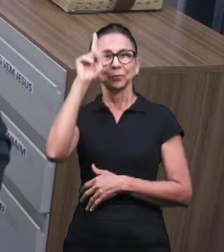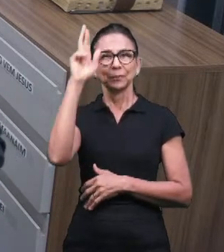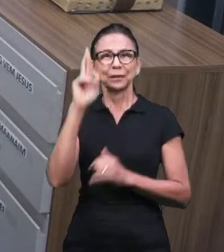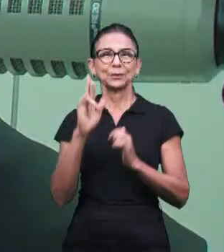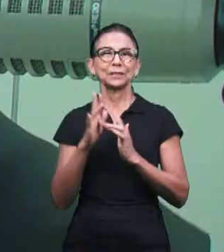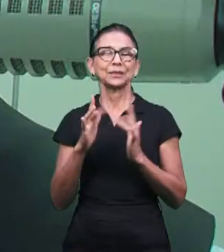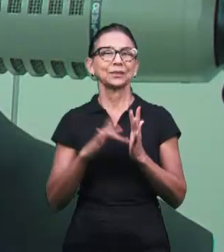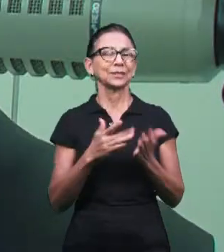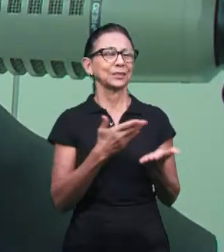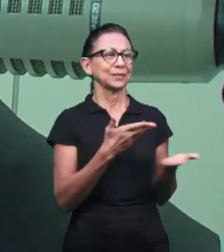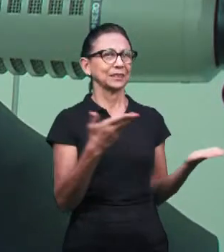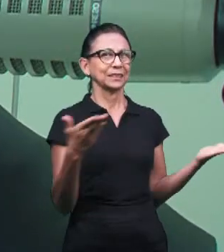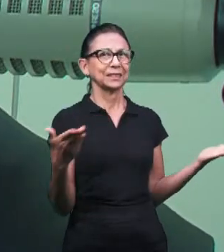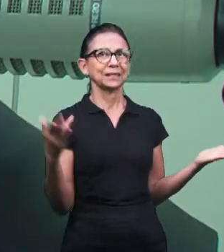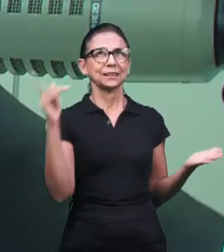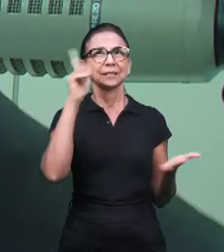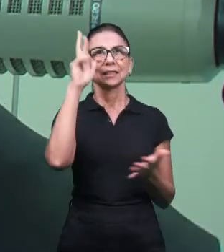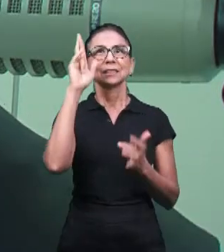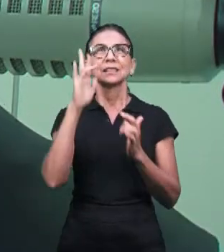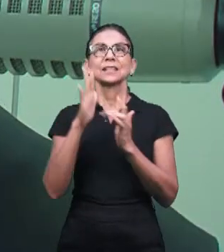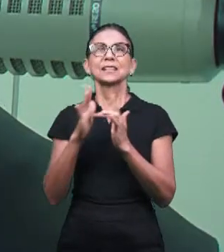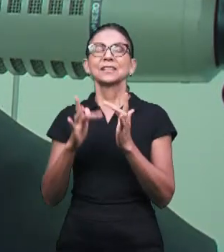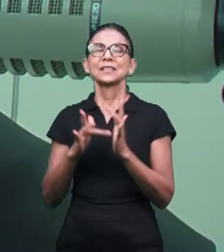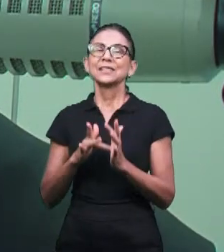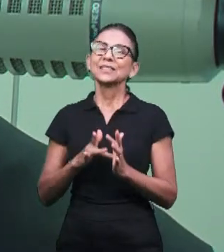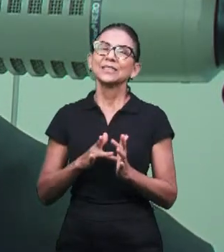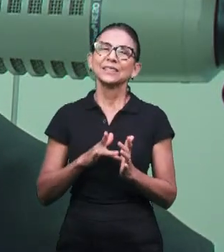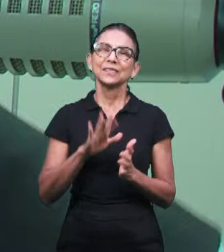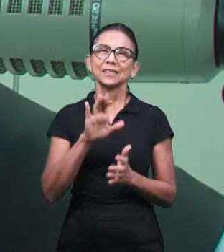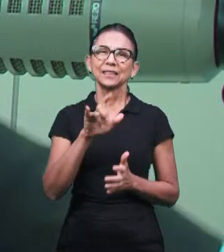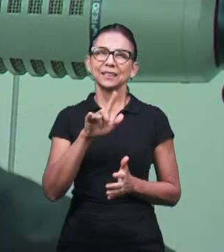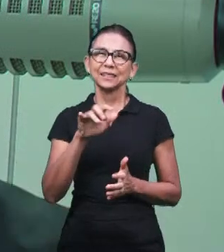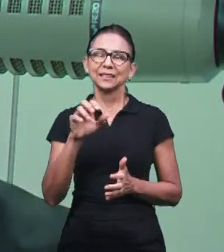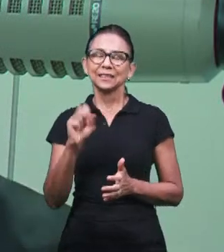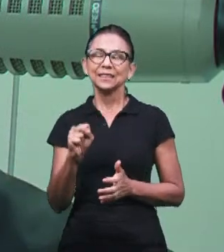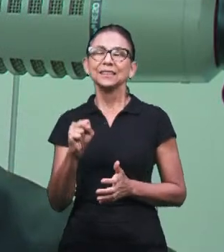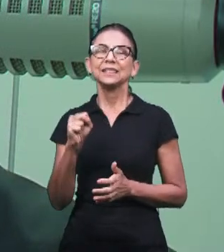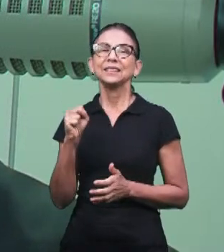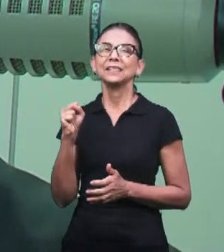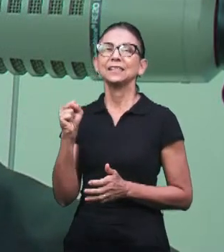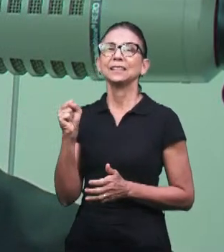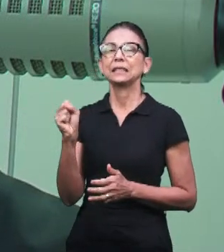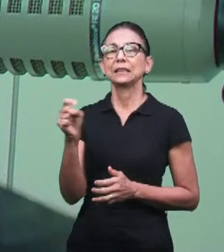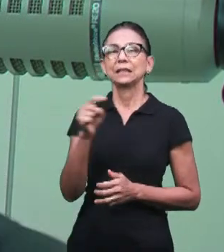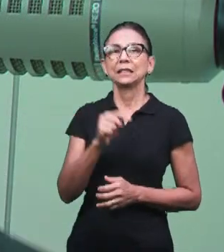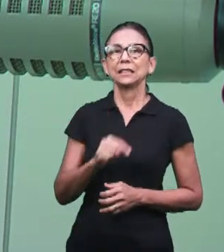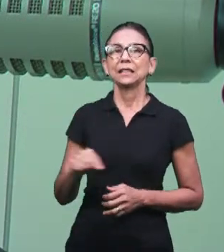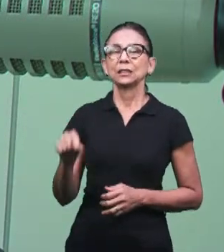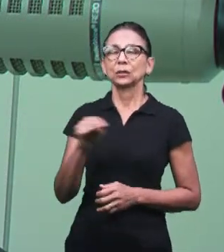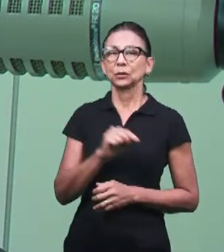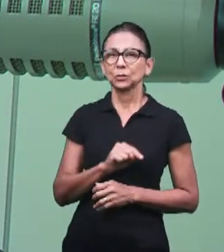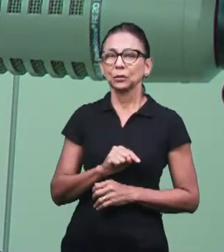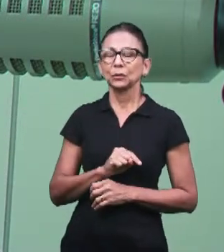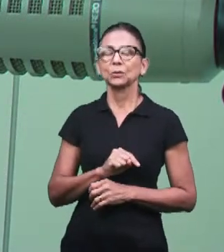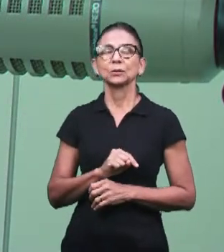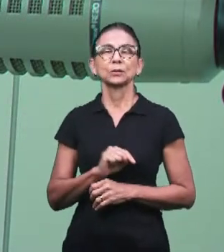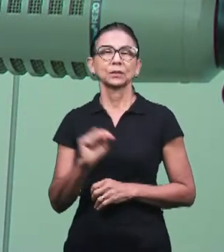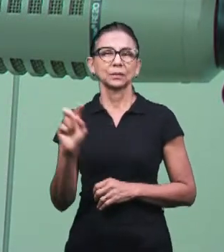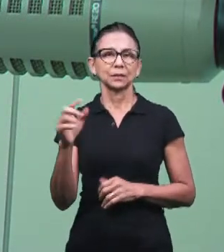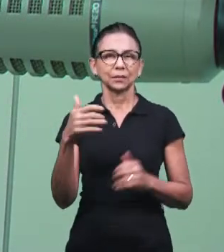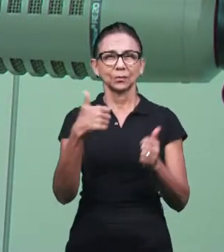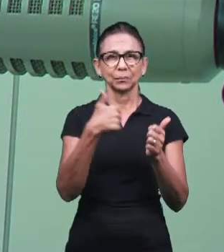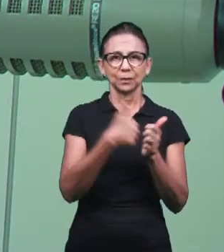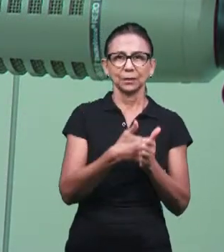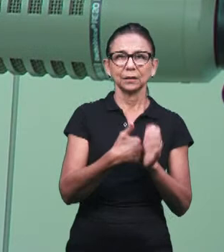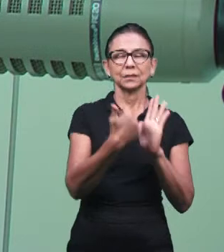Jesus, querido. A paz do Senhor, Elias Faé, a paz do Senhor a todos nossos irmãos que estão acompanhando, todas as pessoas que